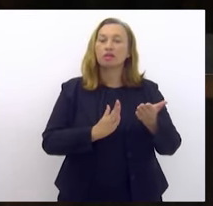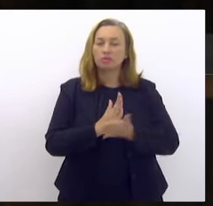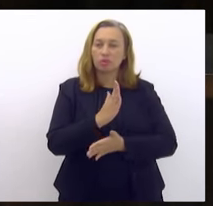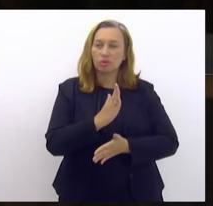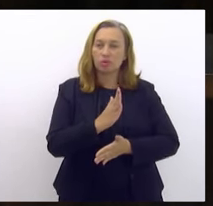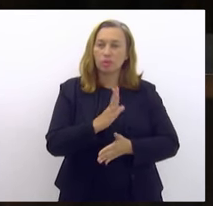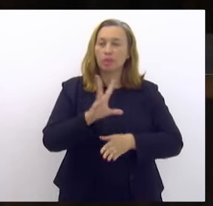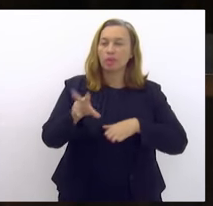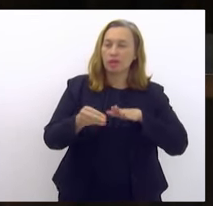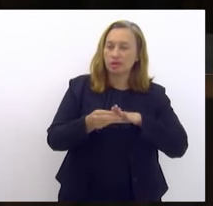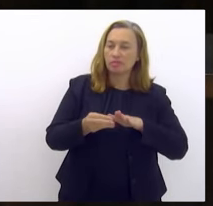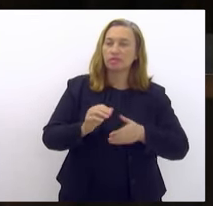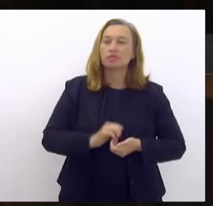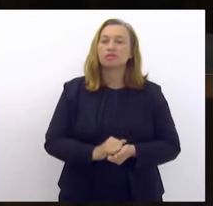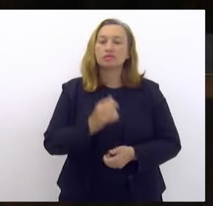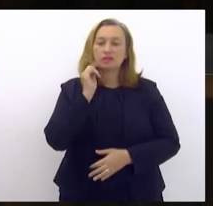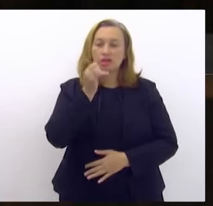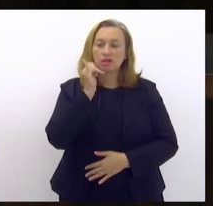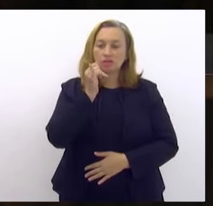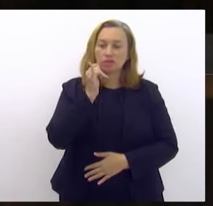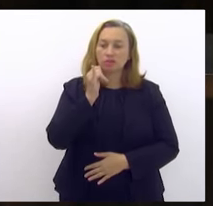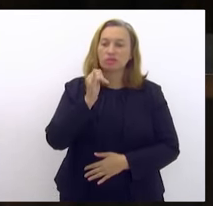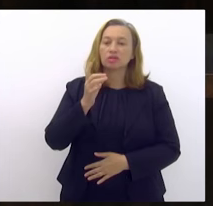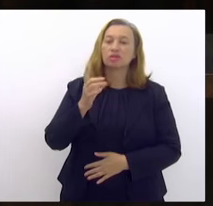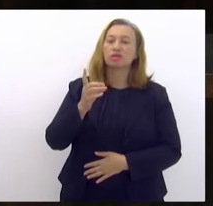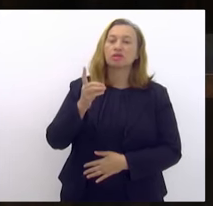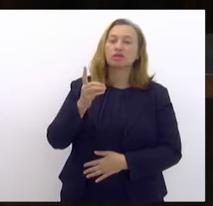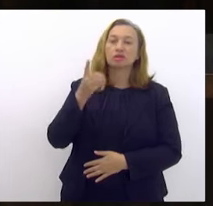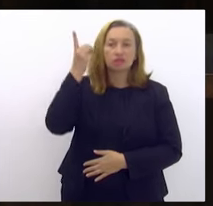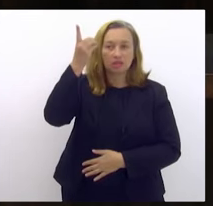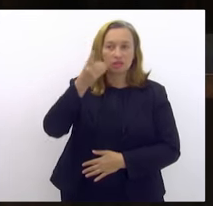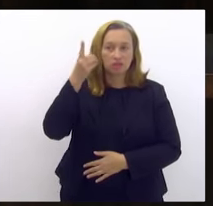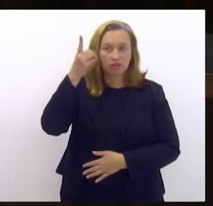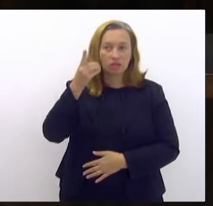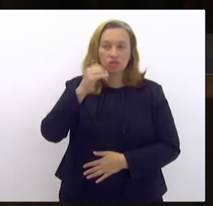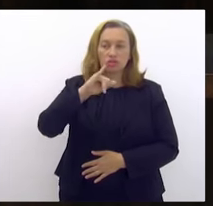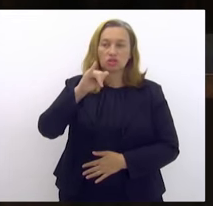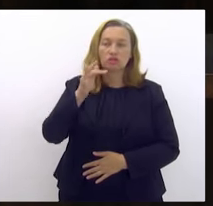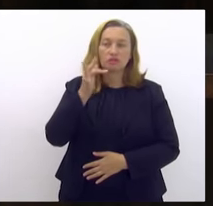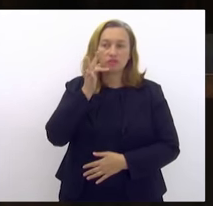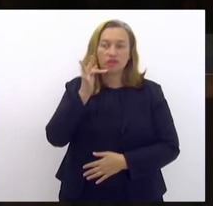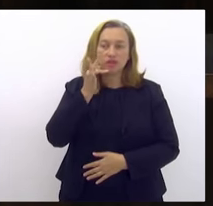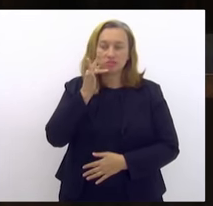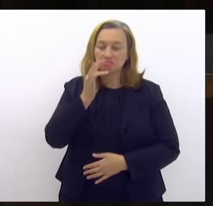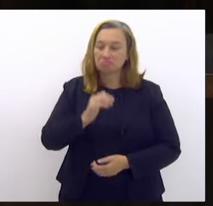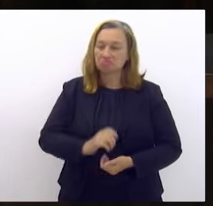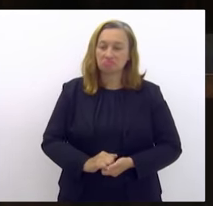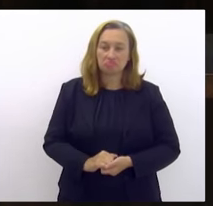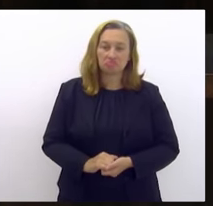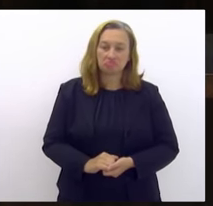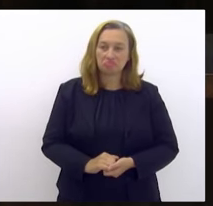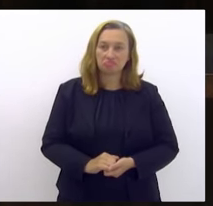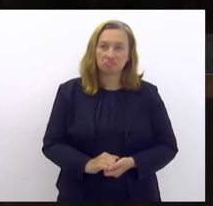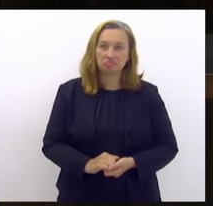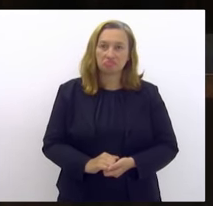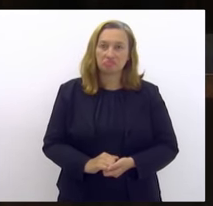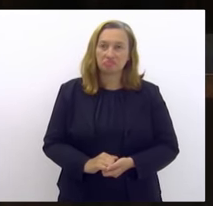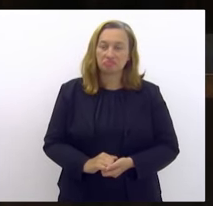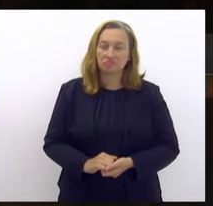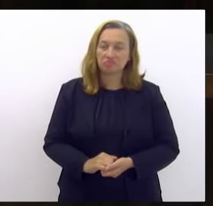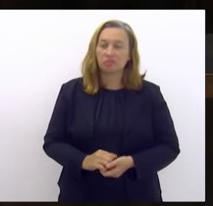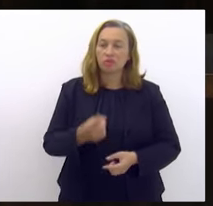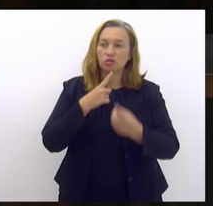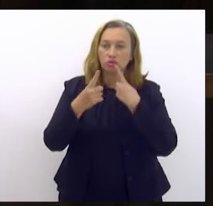favorável com emendas. Relatores, relator, deputado Jorge Felipe Neto.